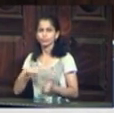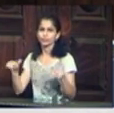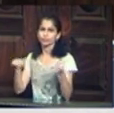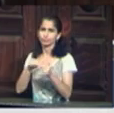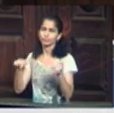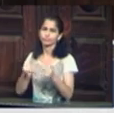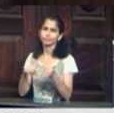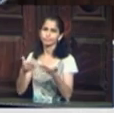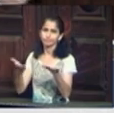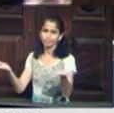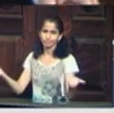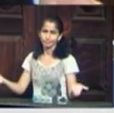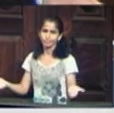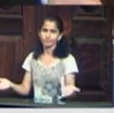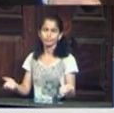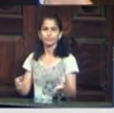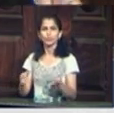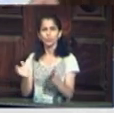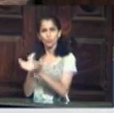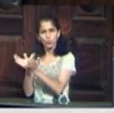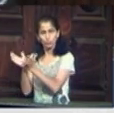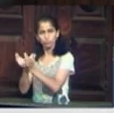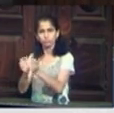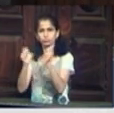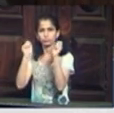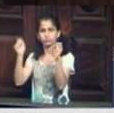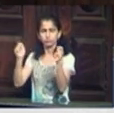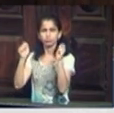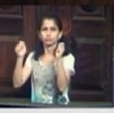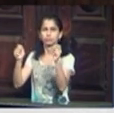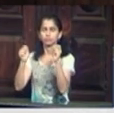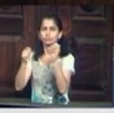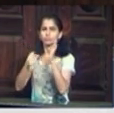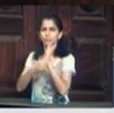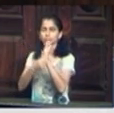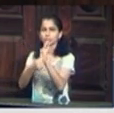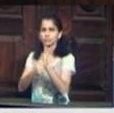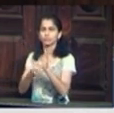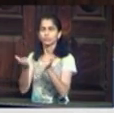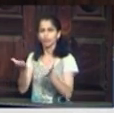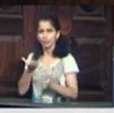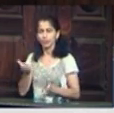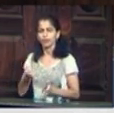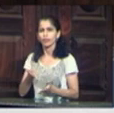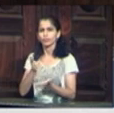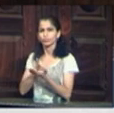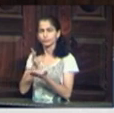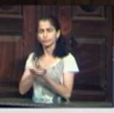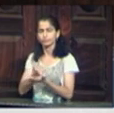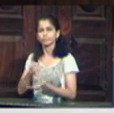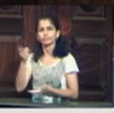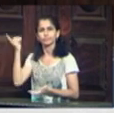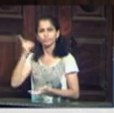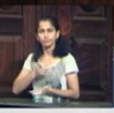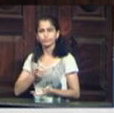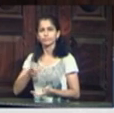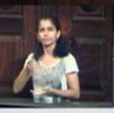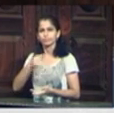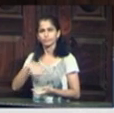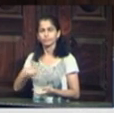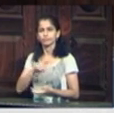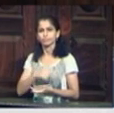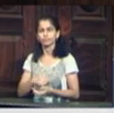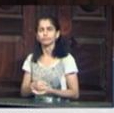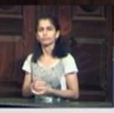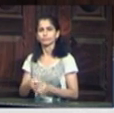que estão aí mobilizados na conquista, na manutenção de direitos. E nós tiramos